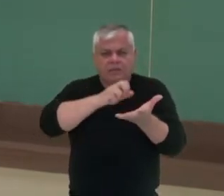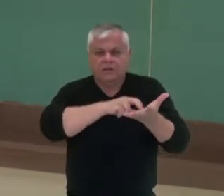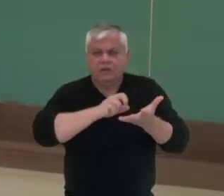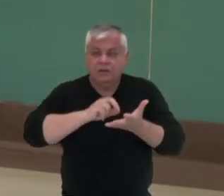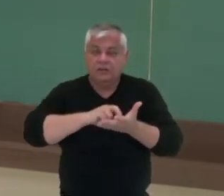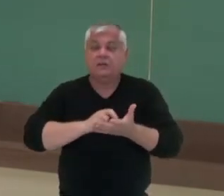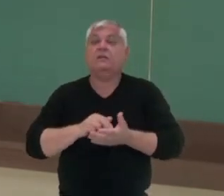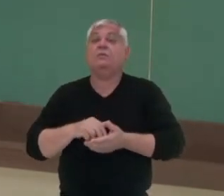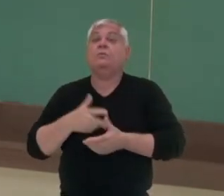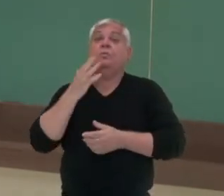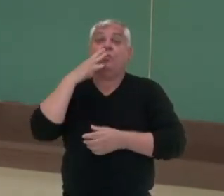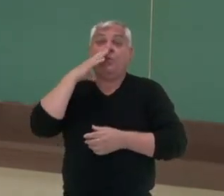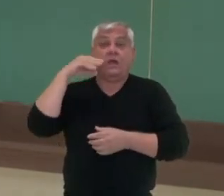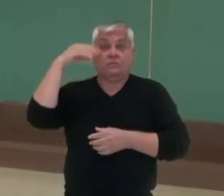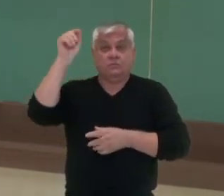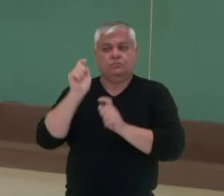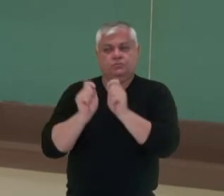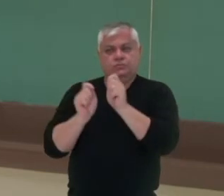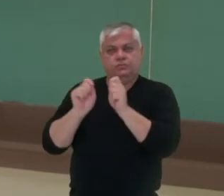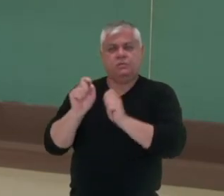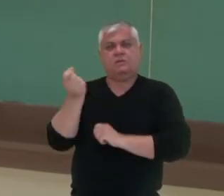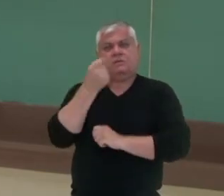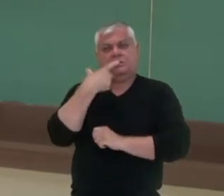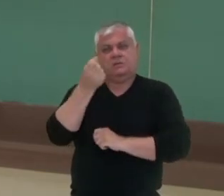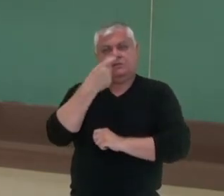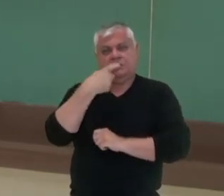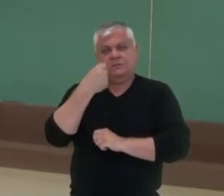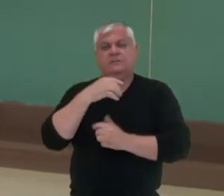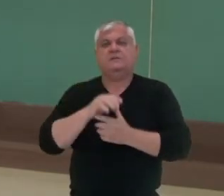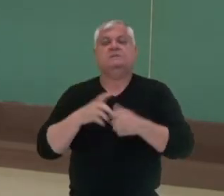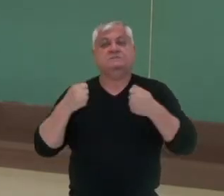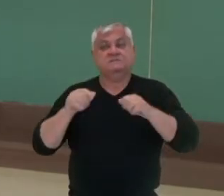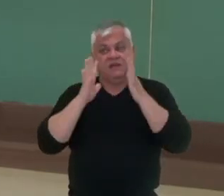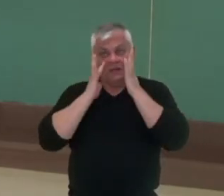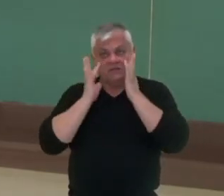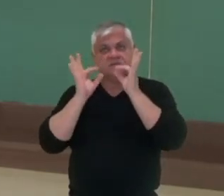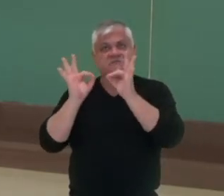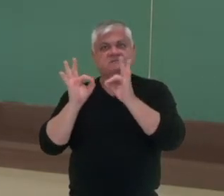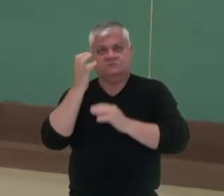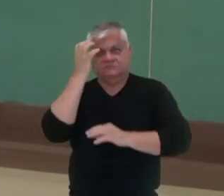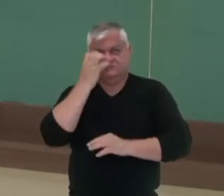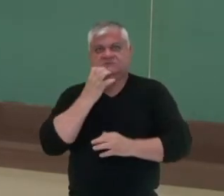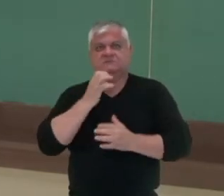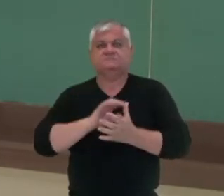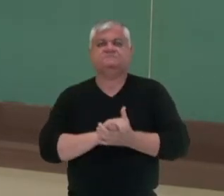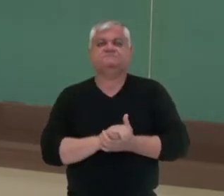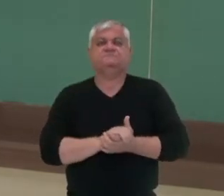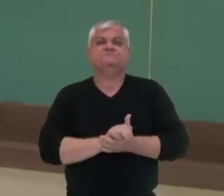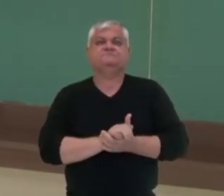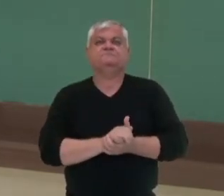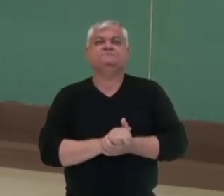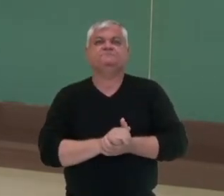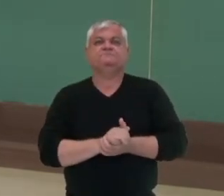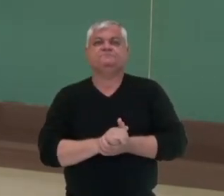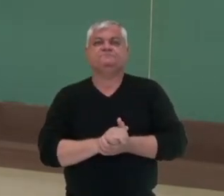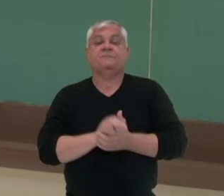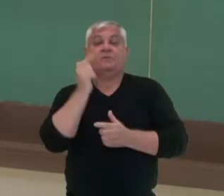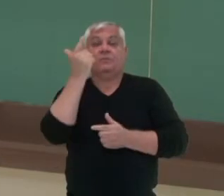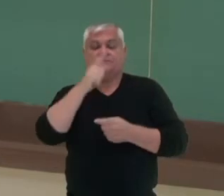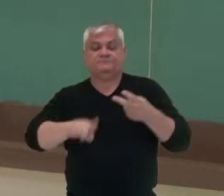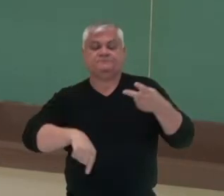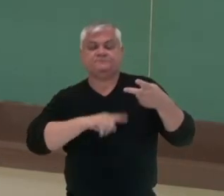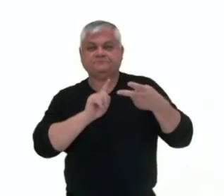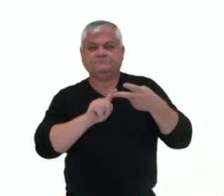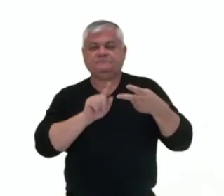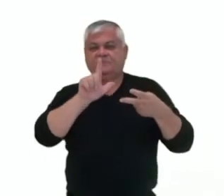ela é controlada com base de medicamentos, né? Mas tem que ter uma atenção bem importante. Outra doença que nós vamos